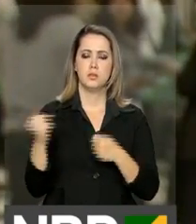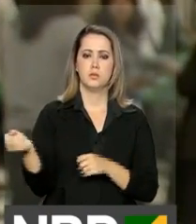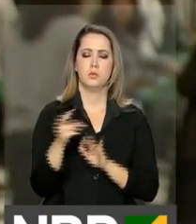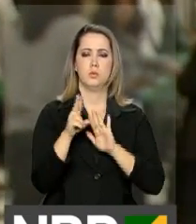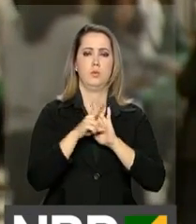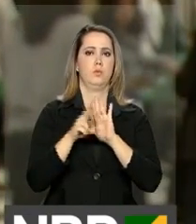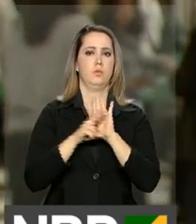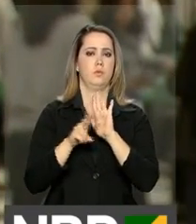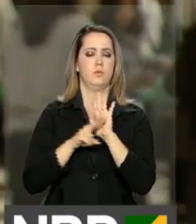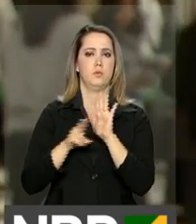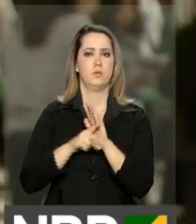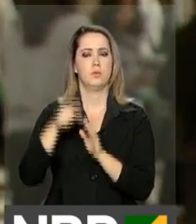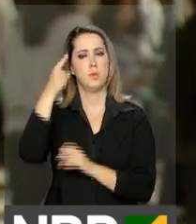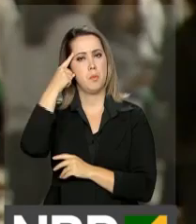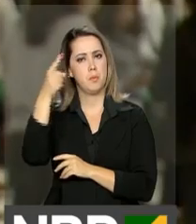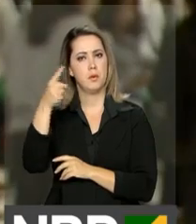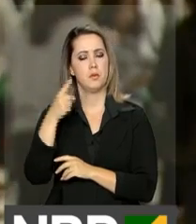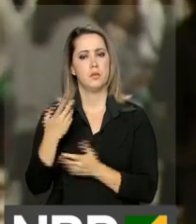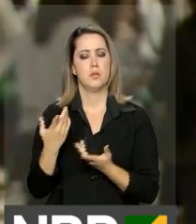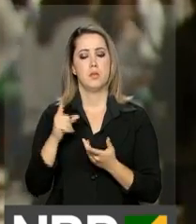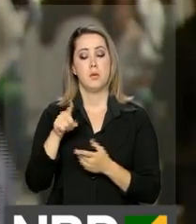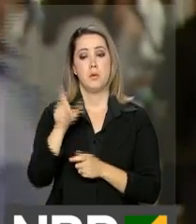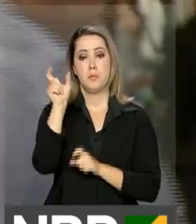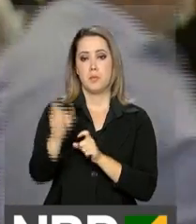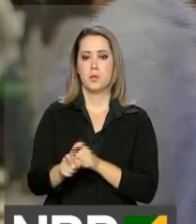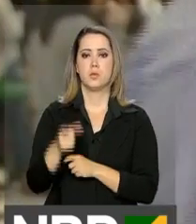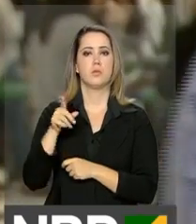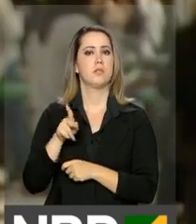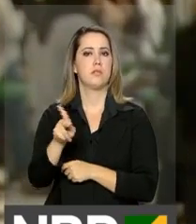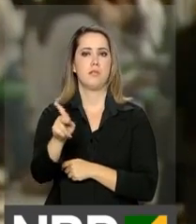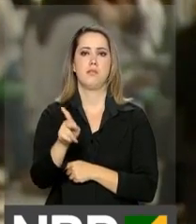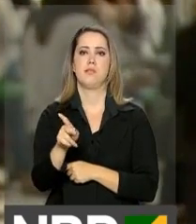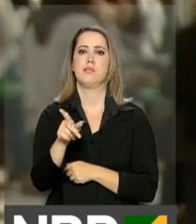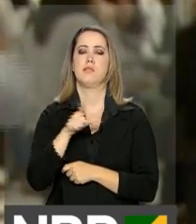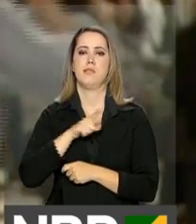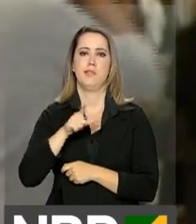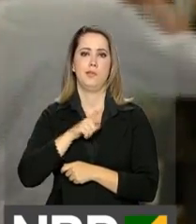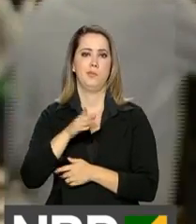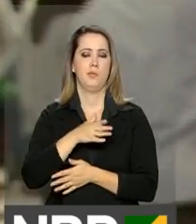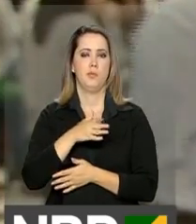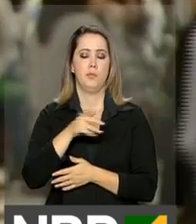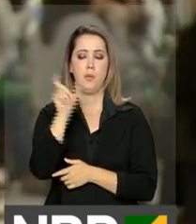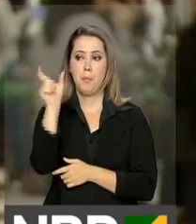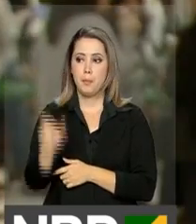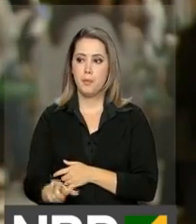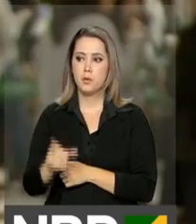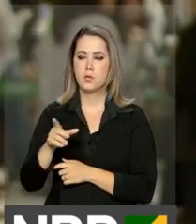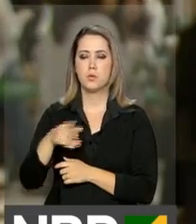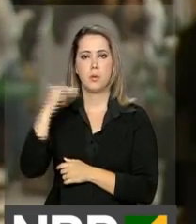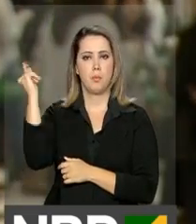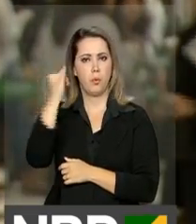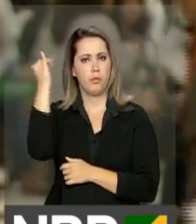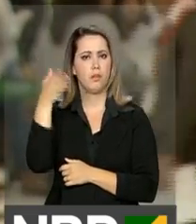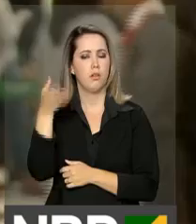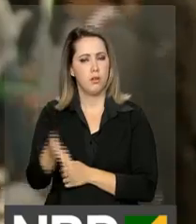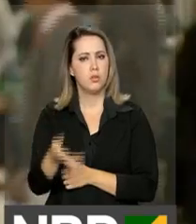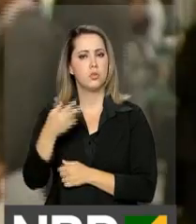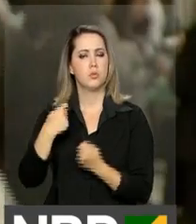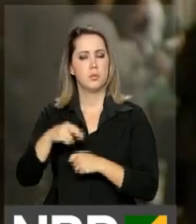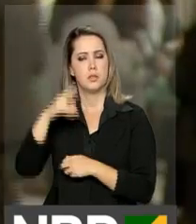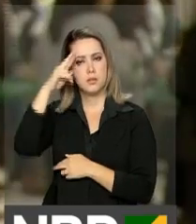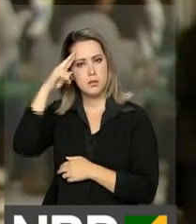sempre pensando naquela máxima o cliente tem razão não se hoje em dia todo comércio